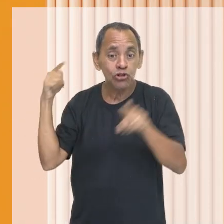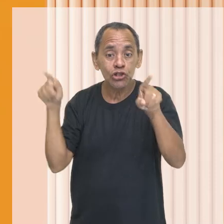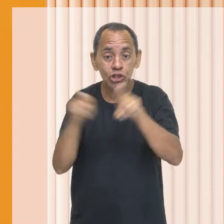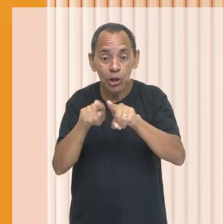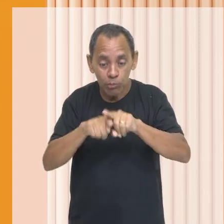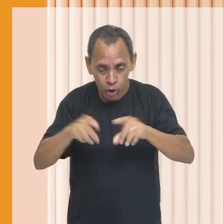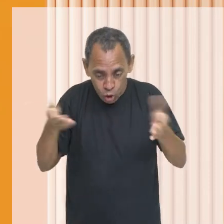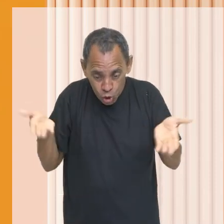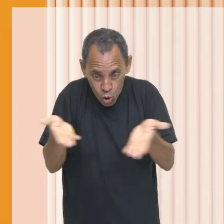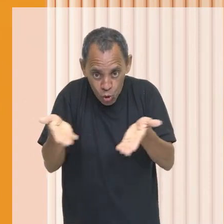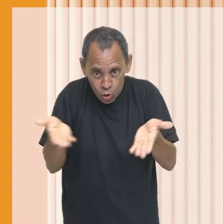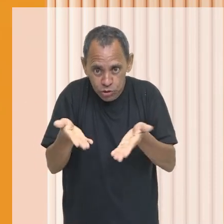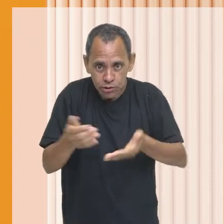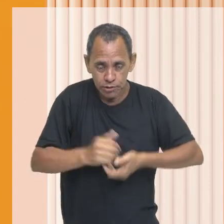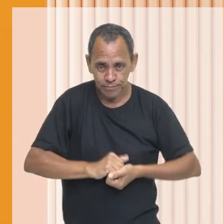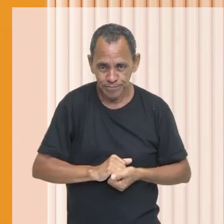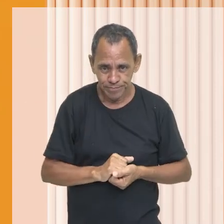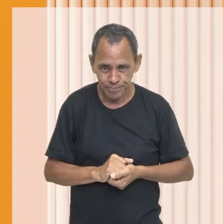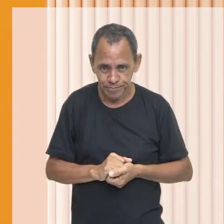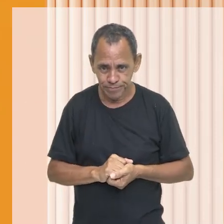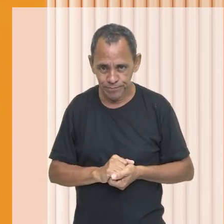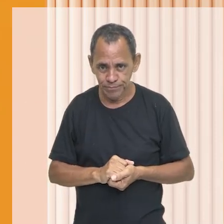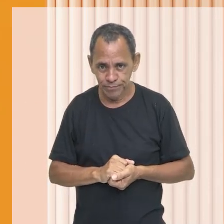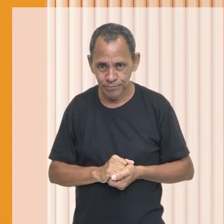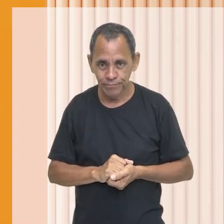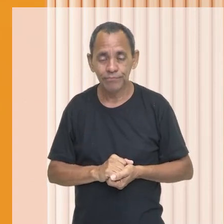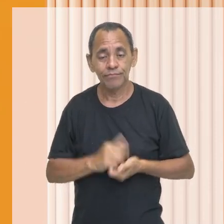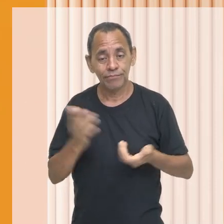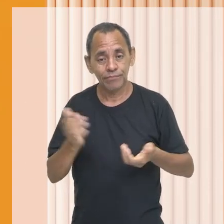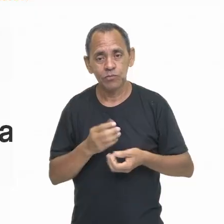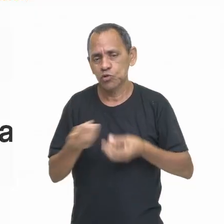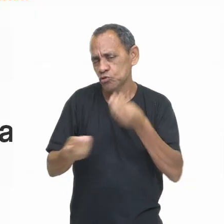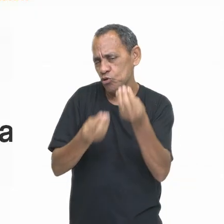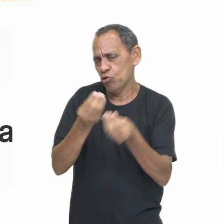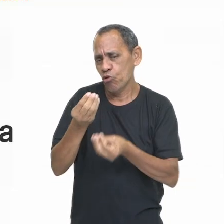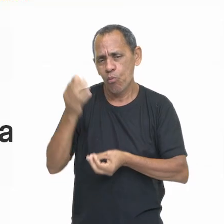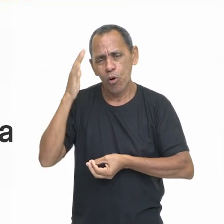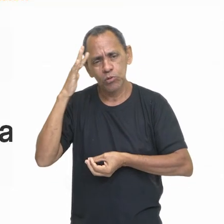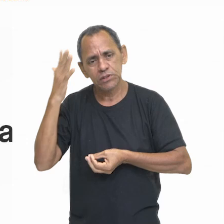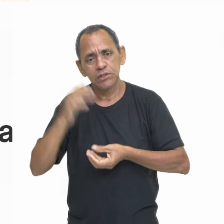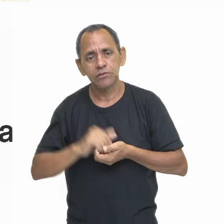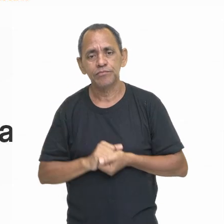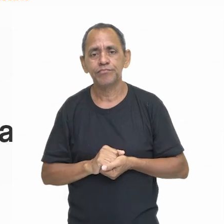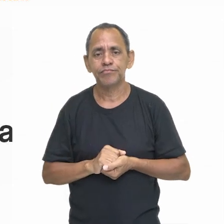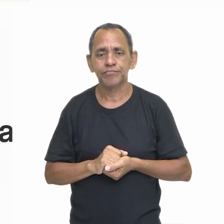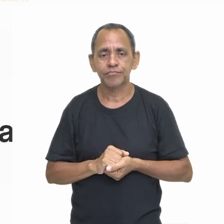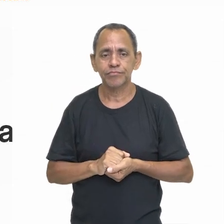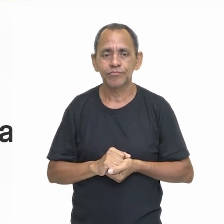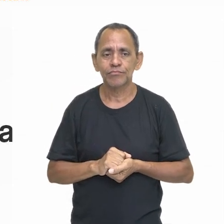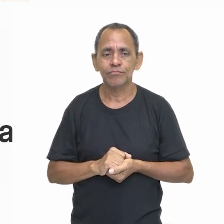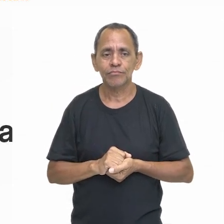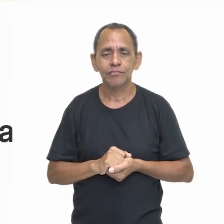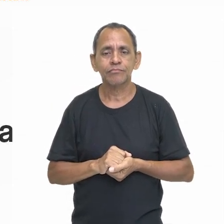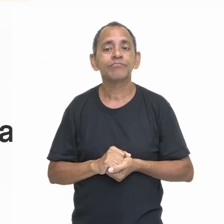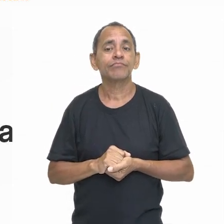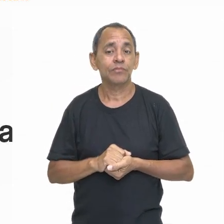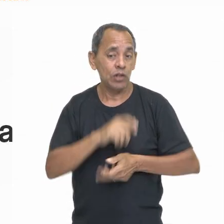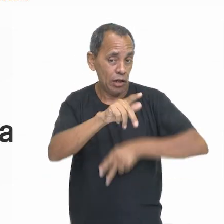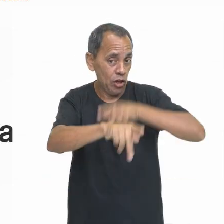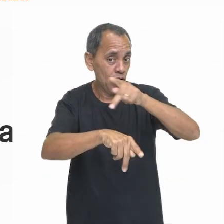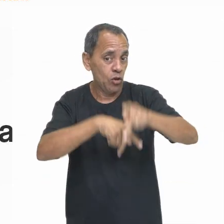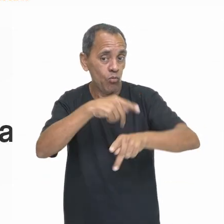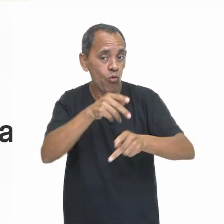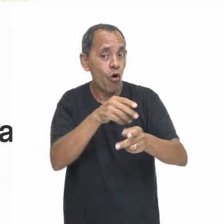para o mundo atual. Então vamos entender as origens dessa civilização. Olha só, essa